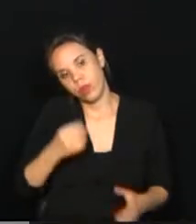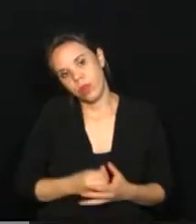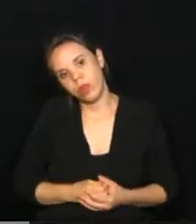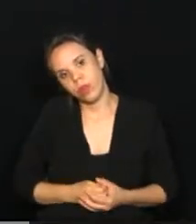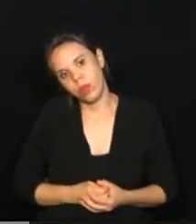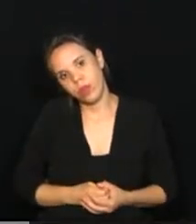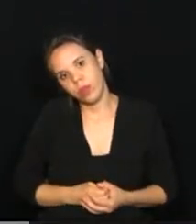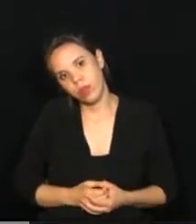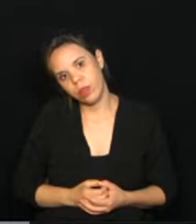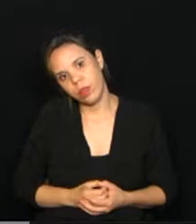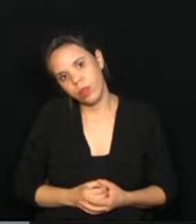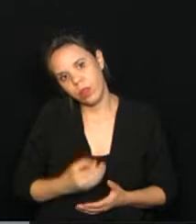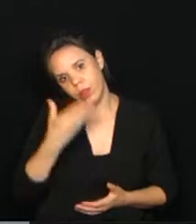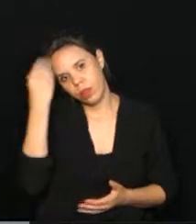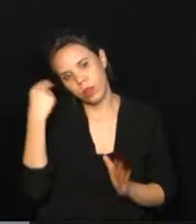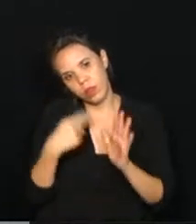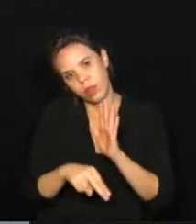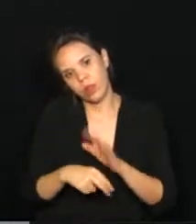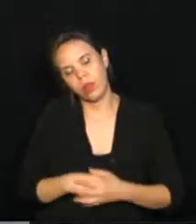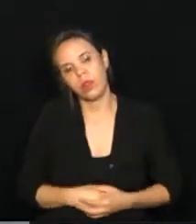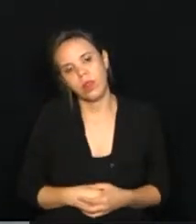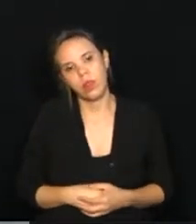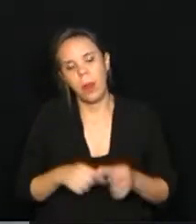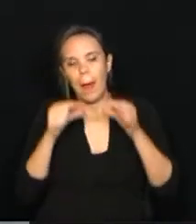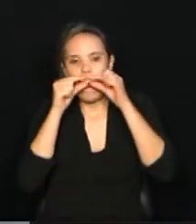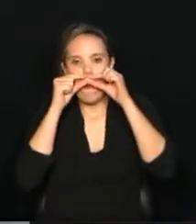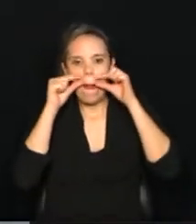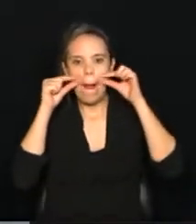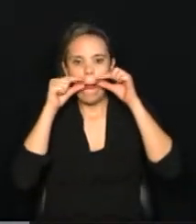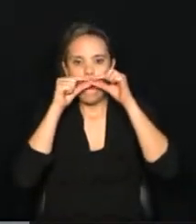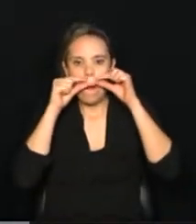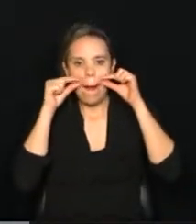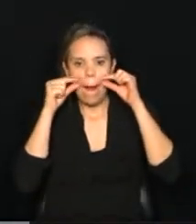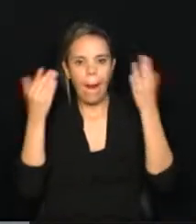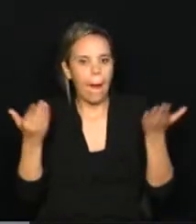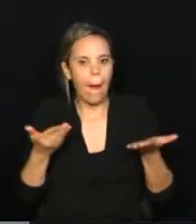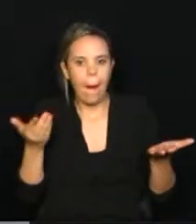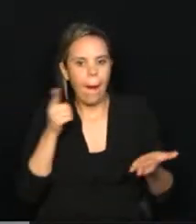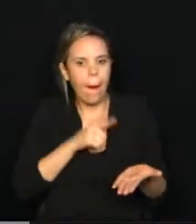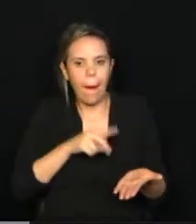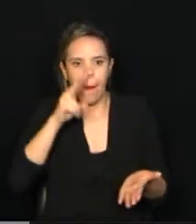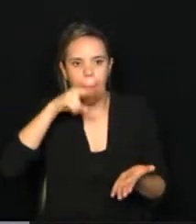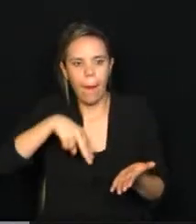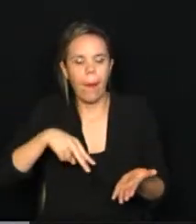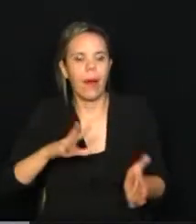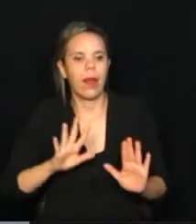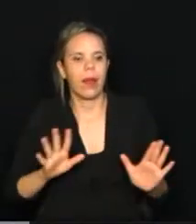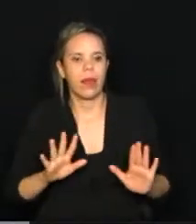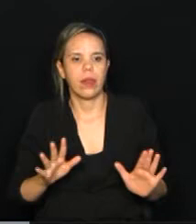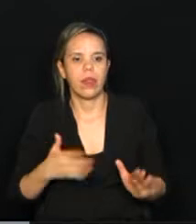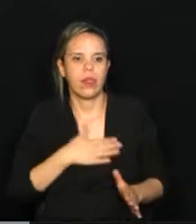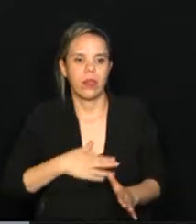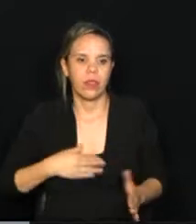o... agora eu esqueci o nome dele. Até usava um bigodinho, mas eu agora não vou conseguir lembrar, mas ele confiava bastante em mim.